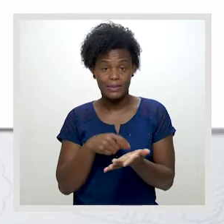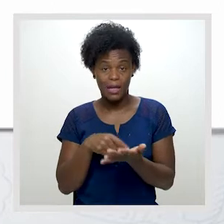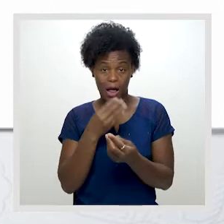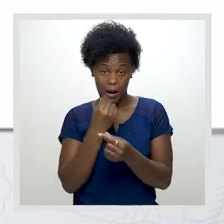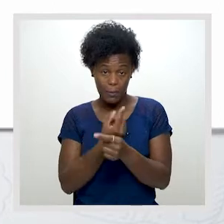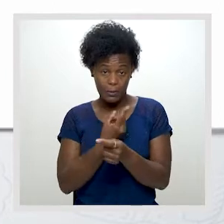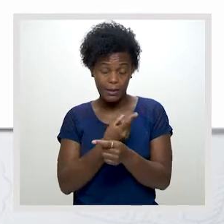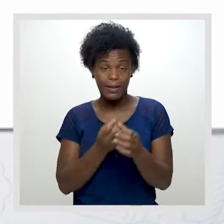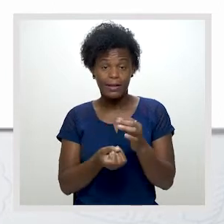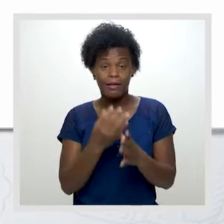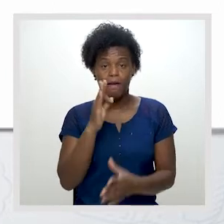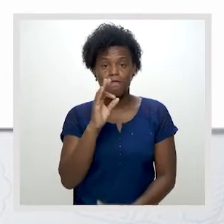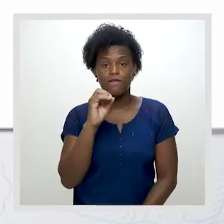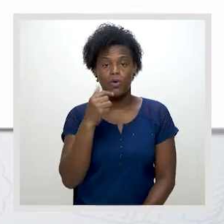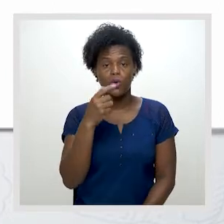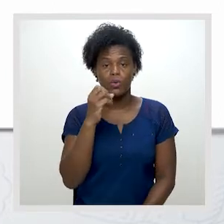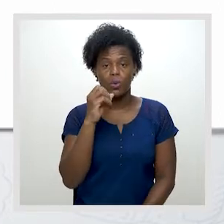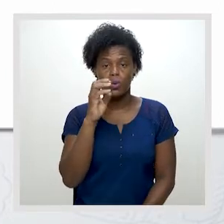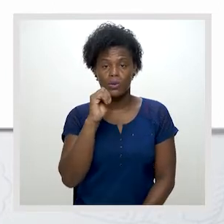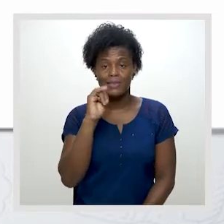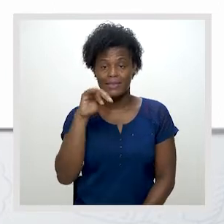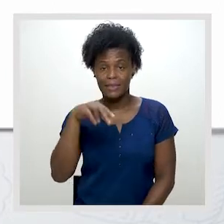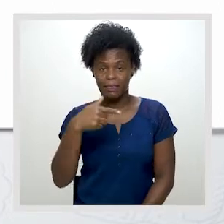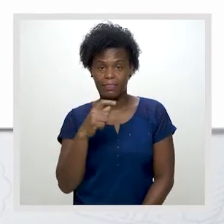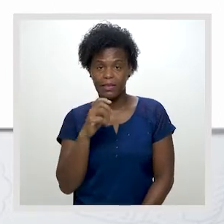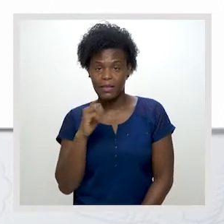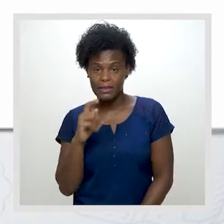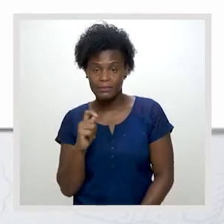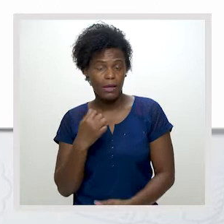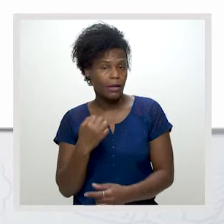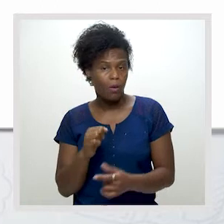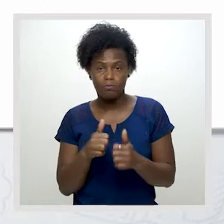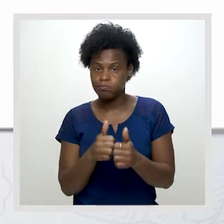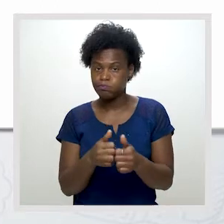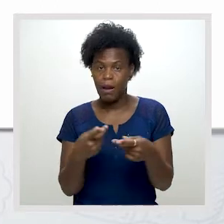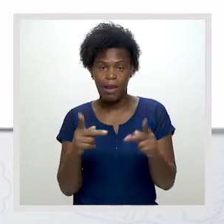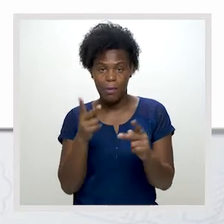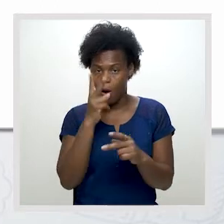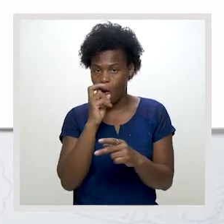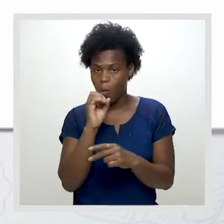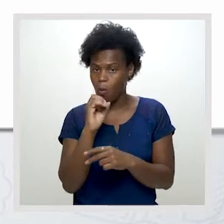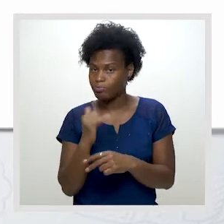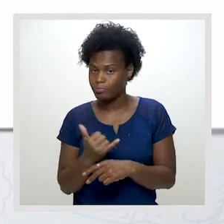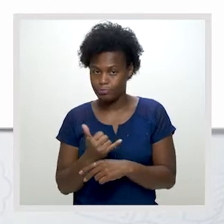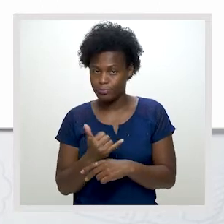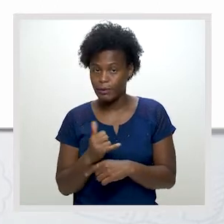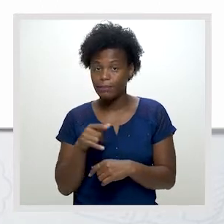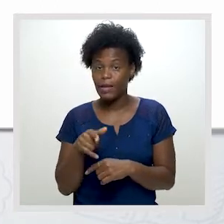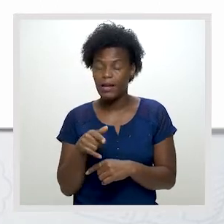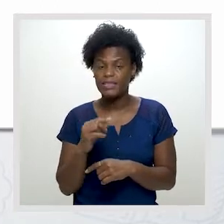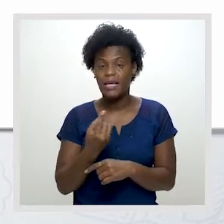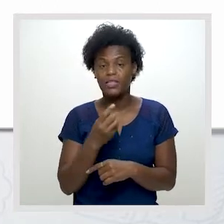realizavam a fotossíntese não acompanhado da libertação de oxigênio. Eram